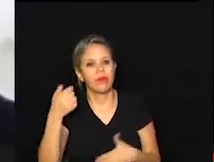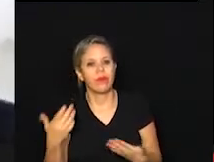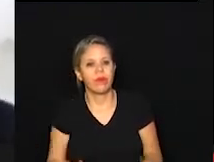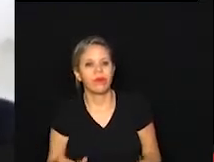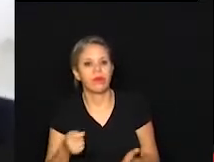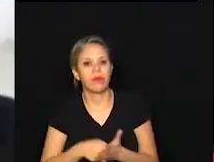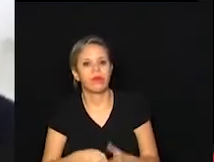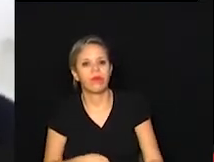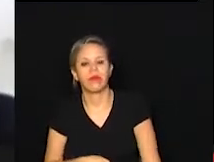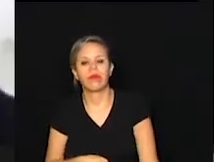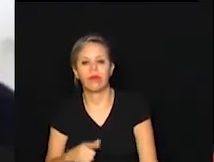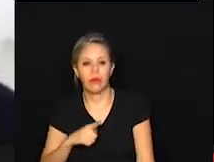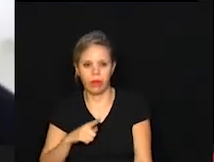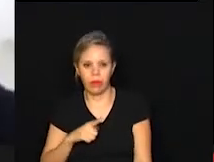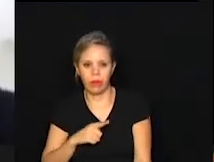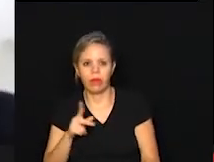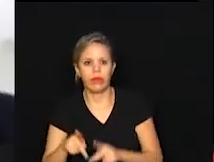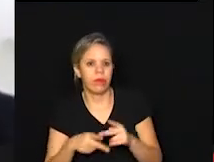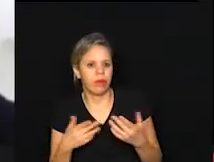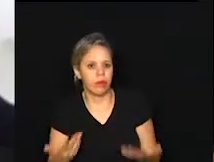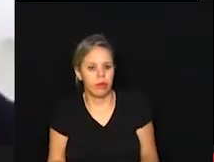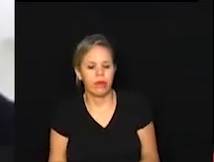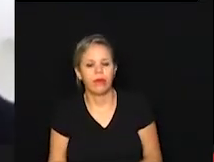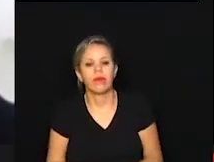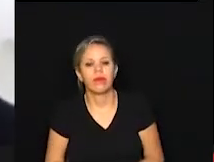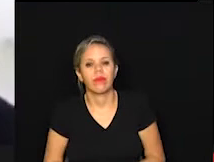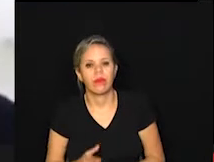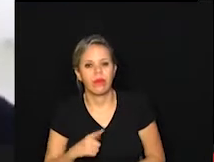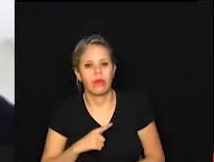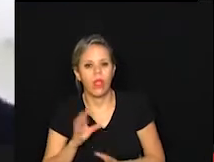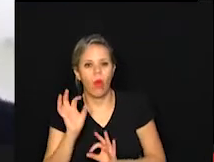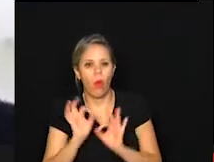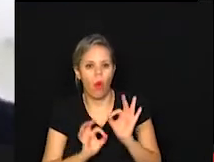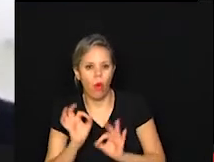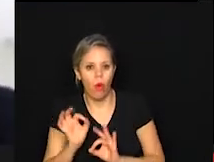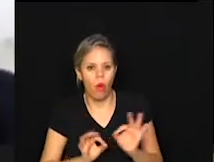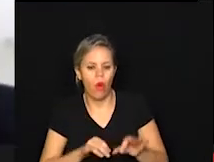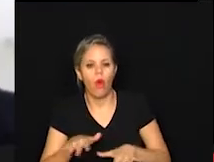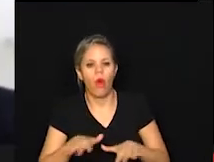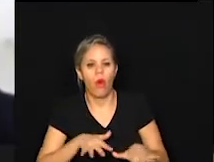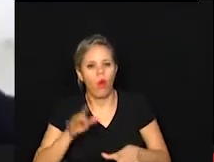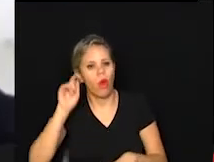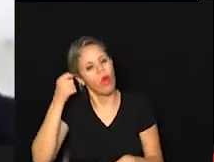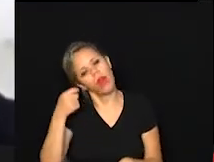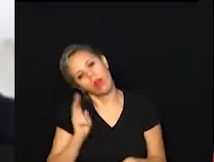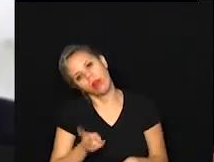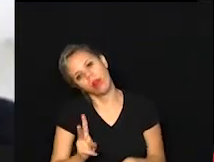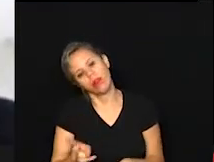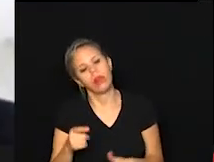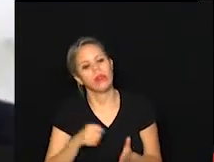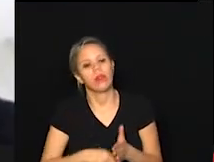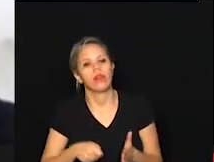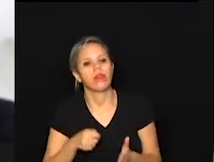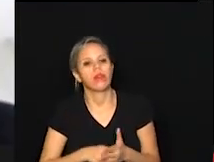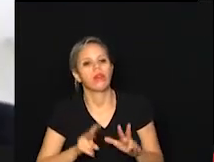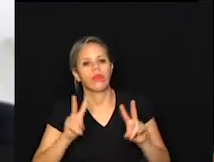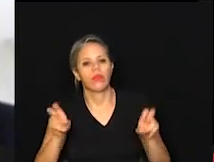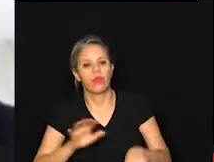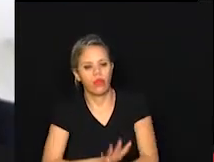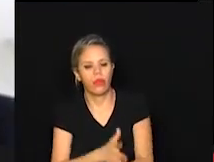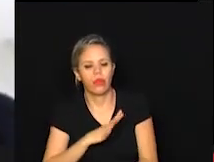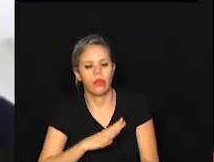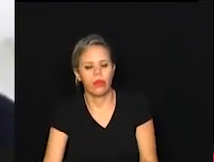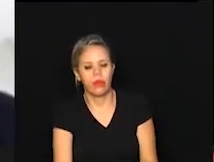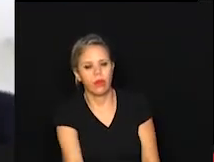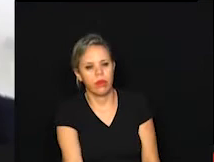lutou muito, temos lutadores, temos aqui uma organização do movimento negro que sempre pautou a questão racial na nossa cidade.